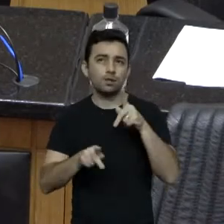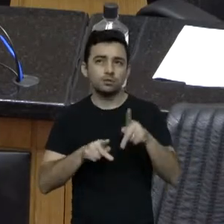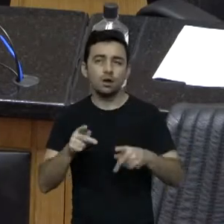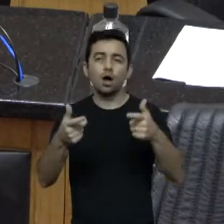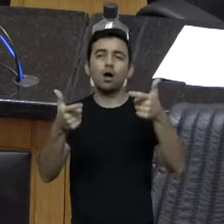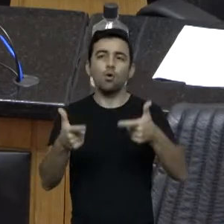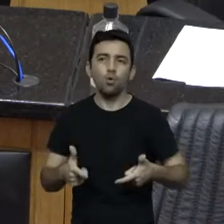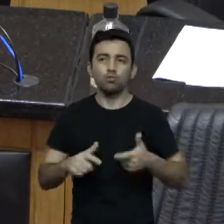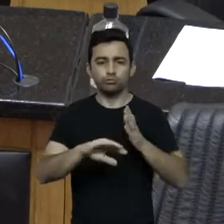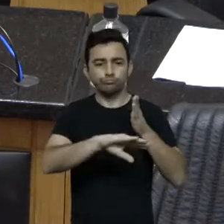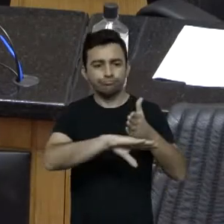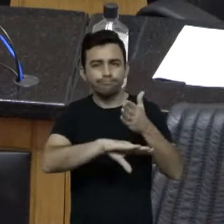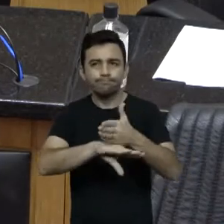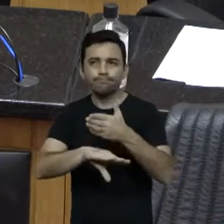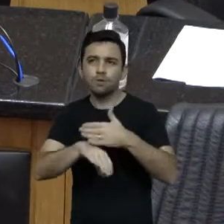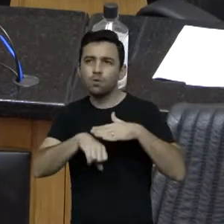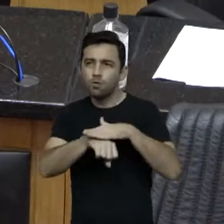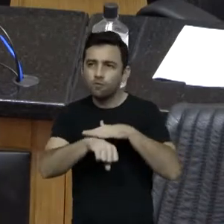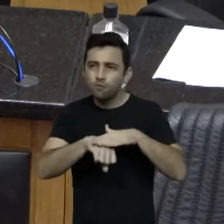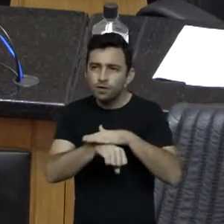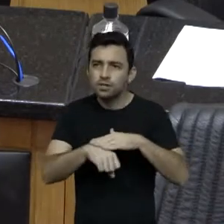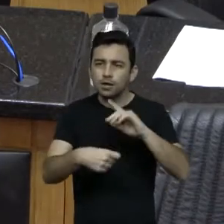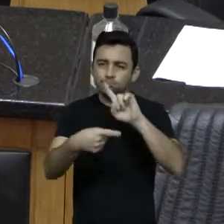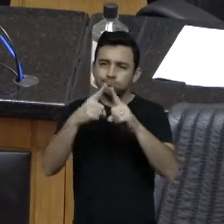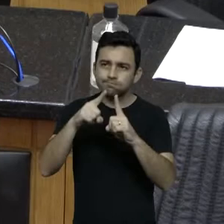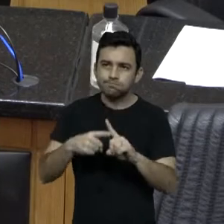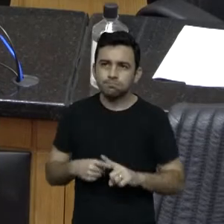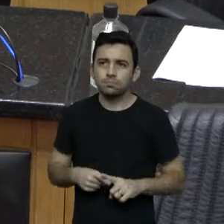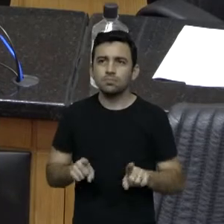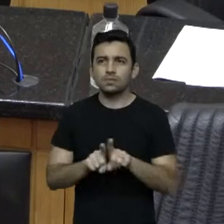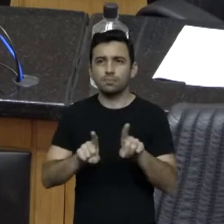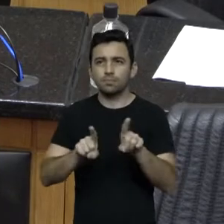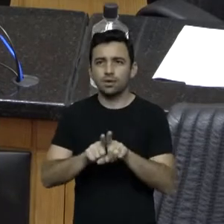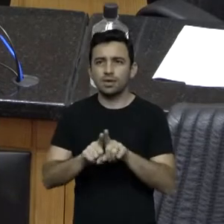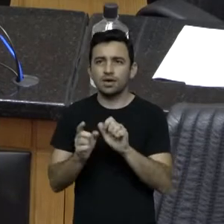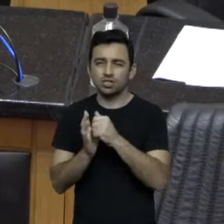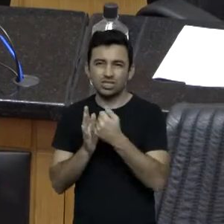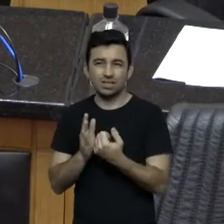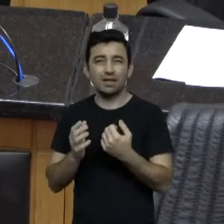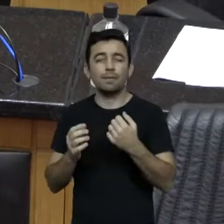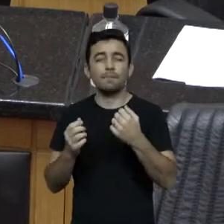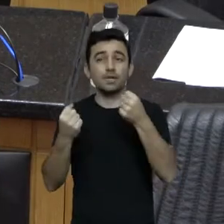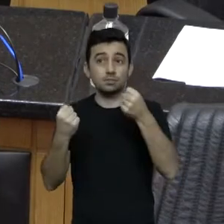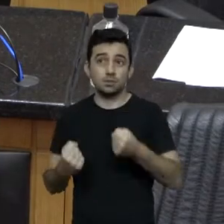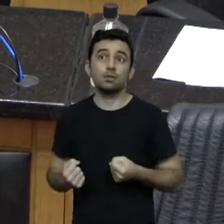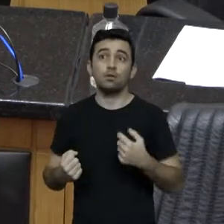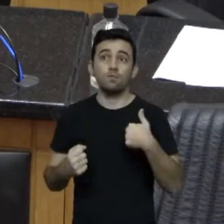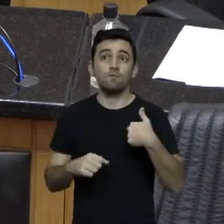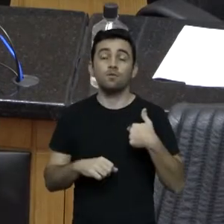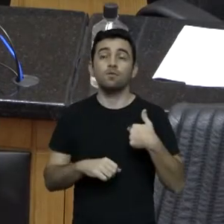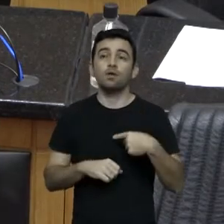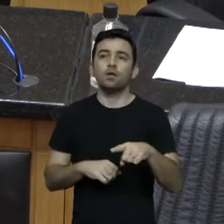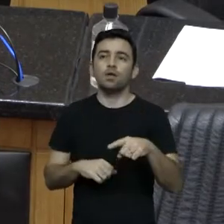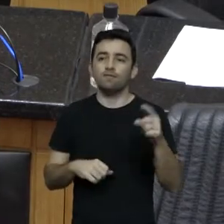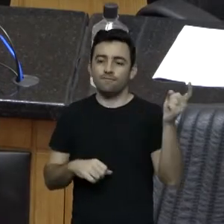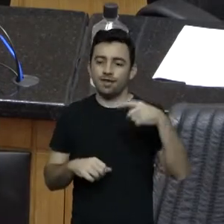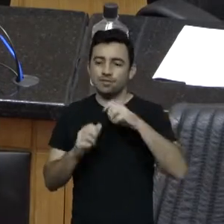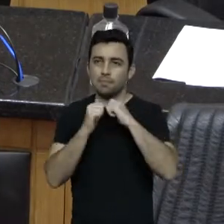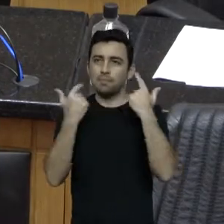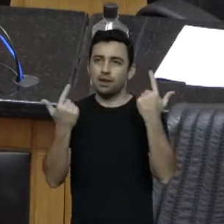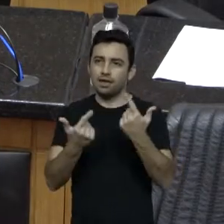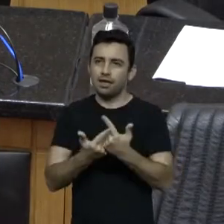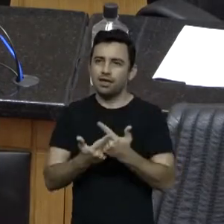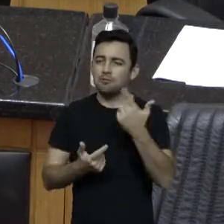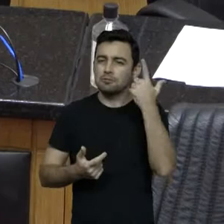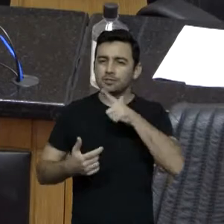conversar com as pessoas intermediar também fiz uma extensa agenda aí eu tenho certeza que quando a gente vem aqui para segurar desativa a gente